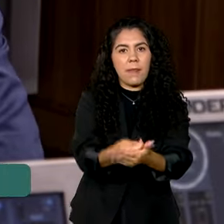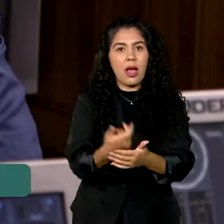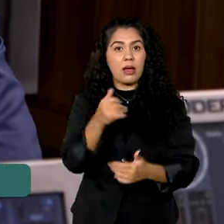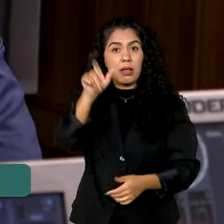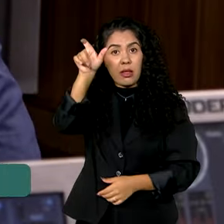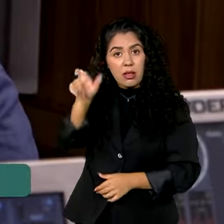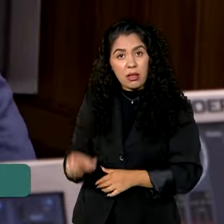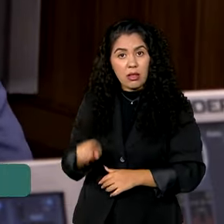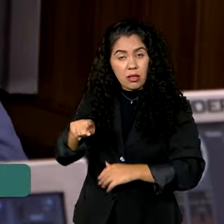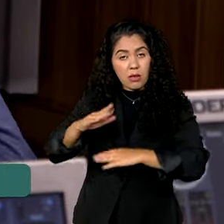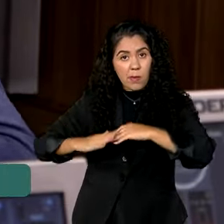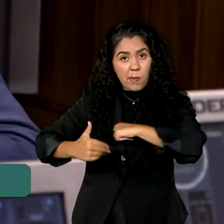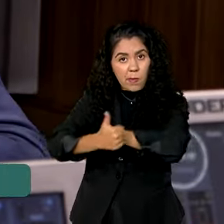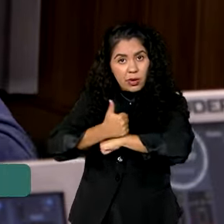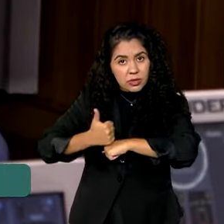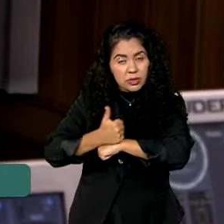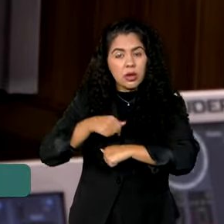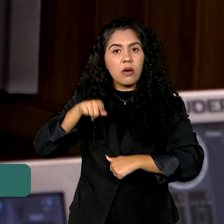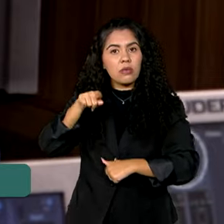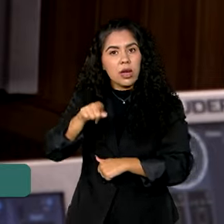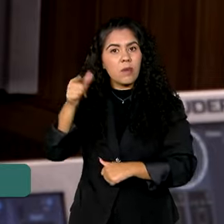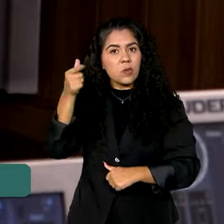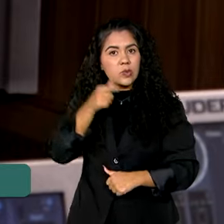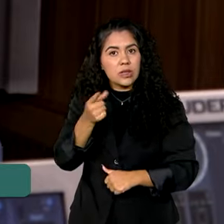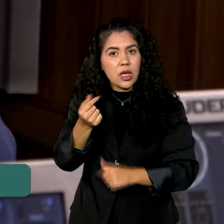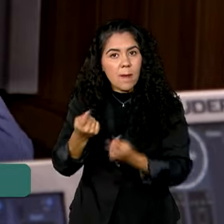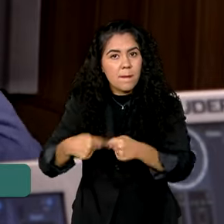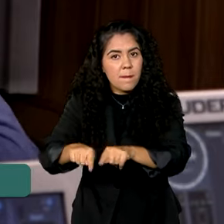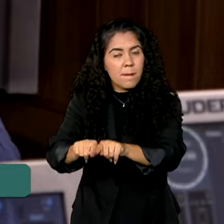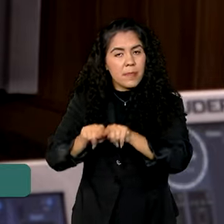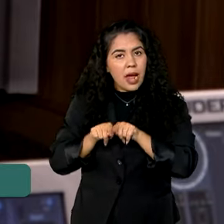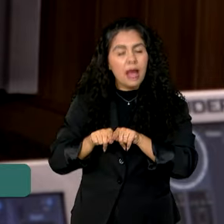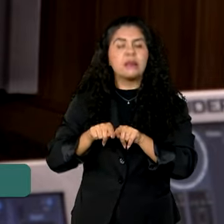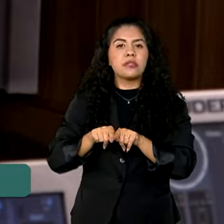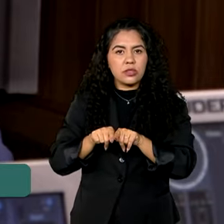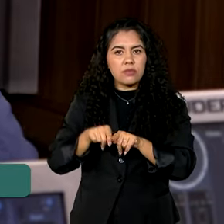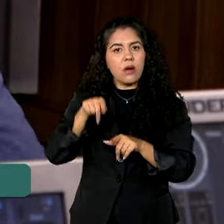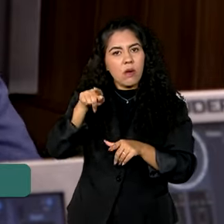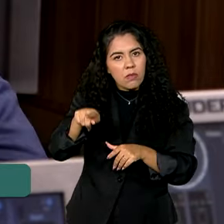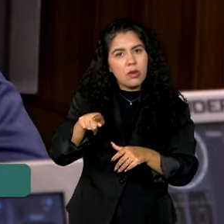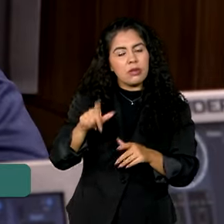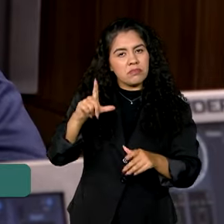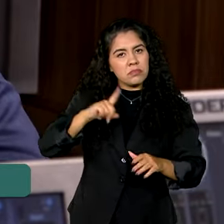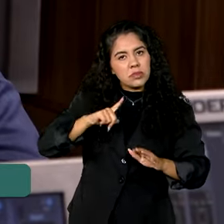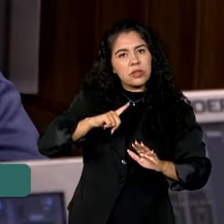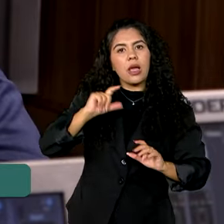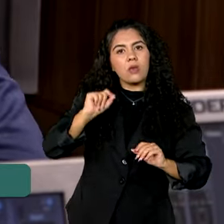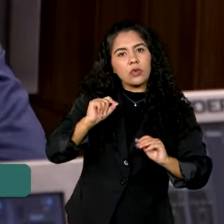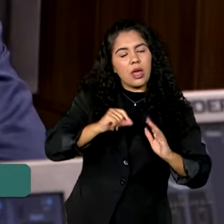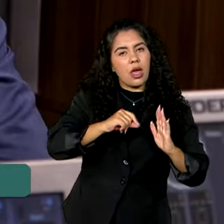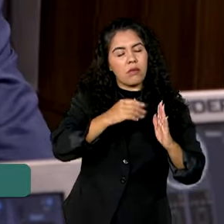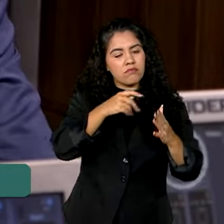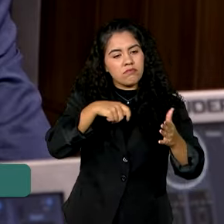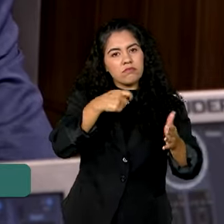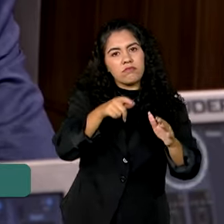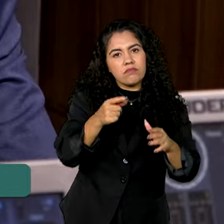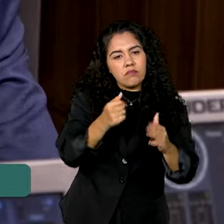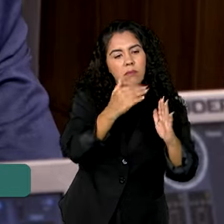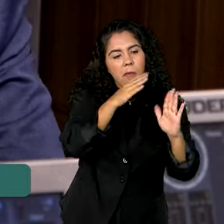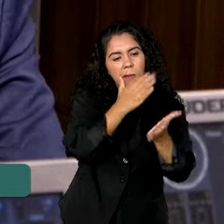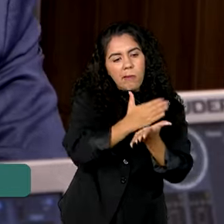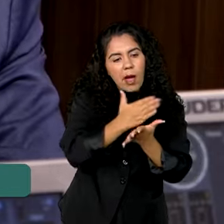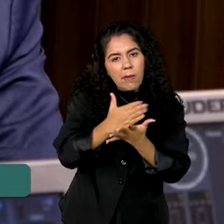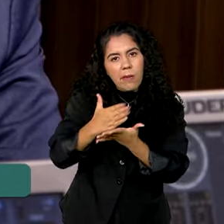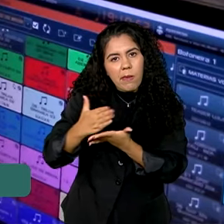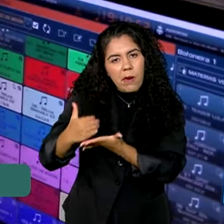crédito e pagar em dia, ele pode aí ter rebates aí, descontos de 25% até 40%, tá? De desconto, ou seja, aquele agricultor que